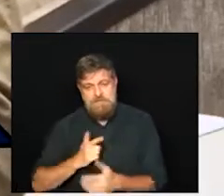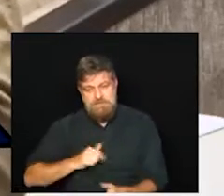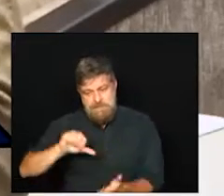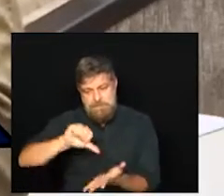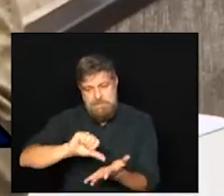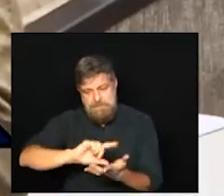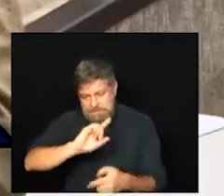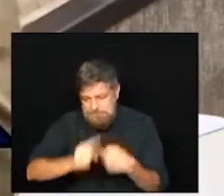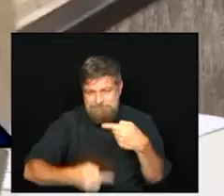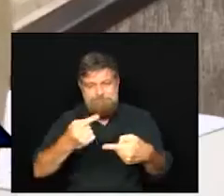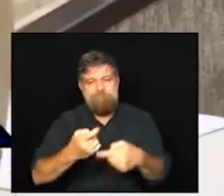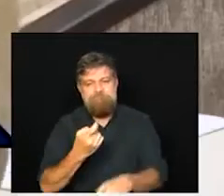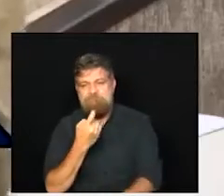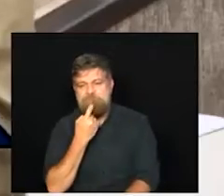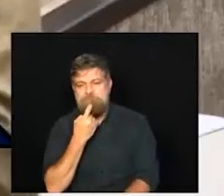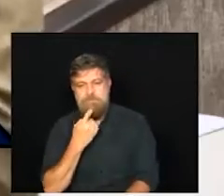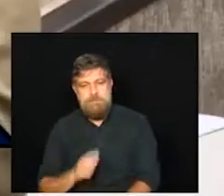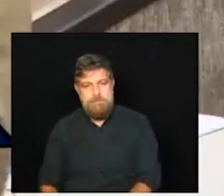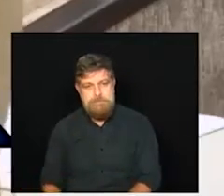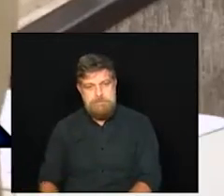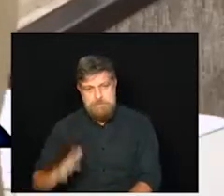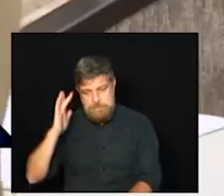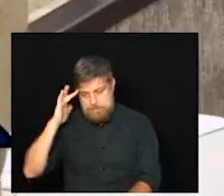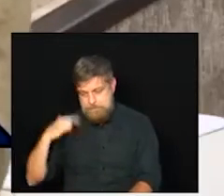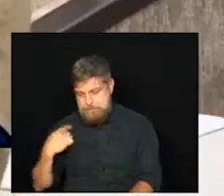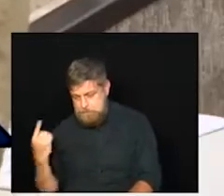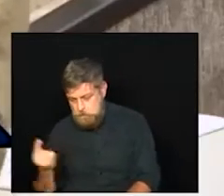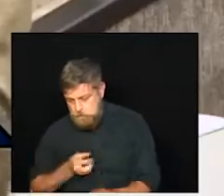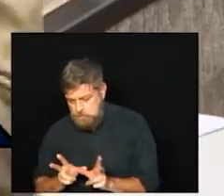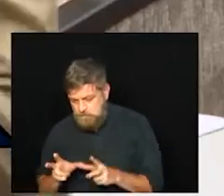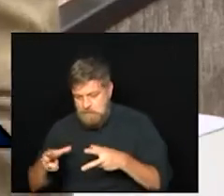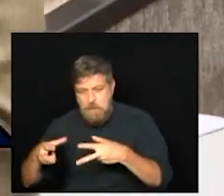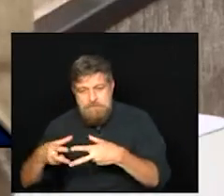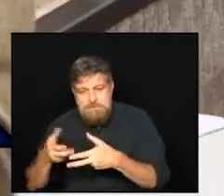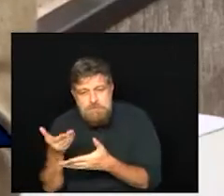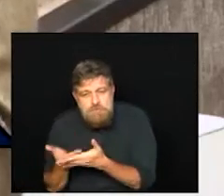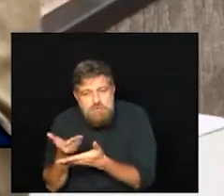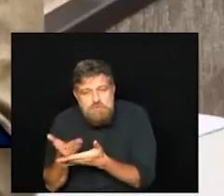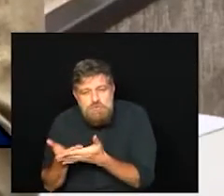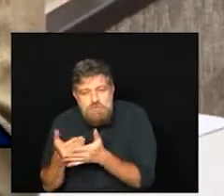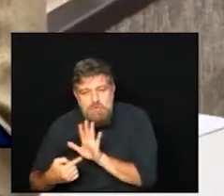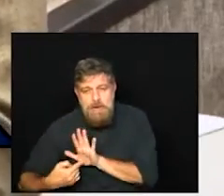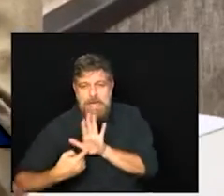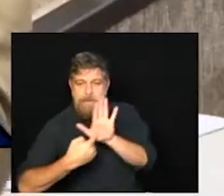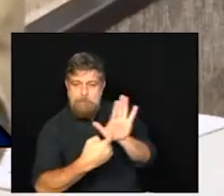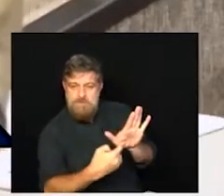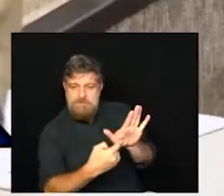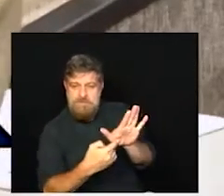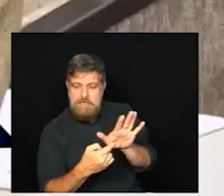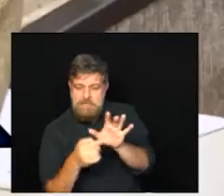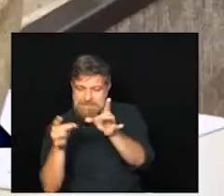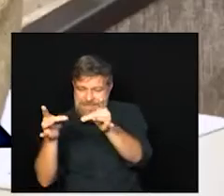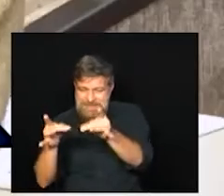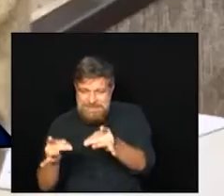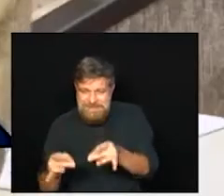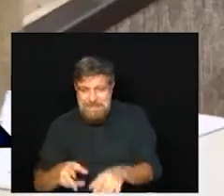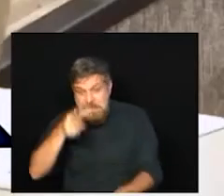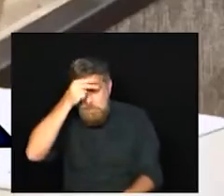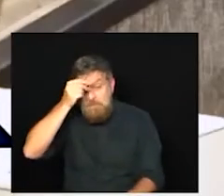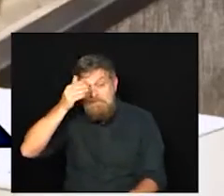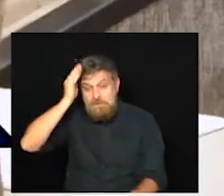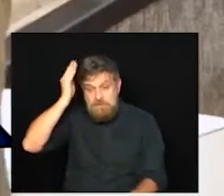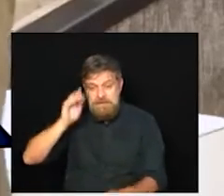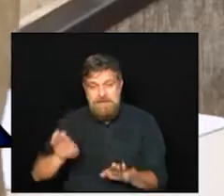revitalização do centro da cidade. Então, acho que a gente pode, com essa comissão, fazer o estudo e apresentar um estudo tanto para o